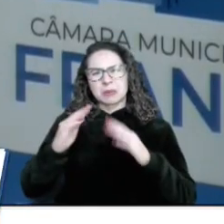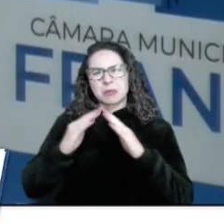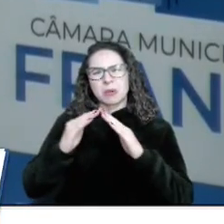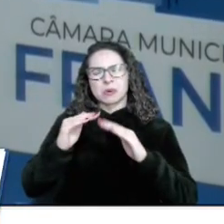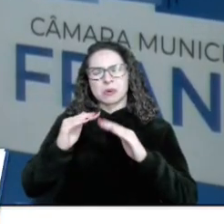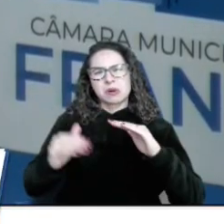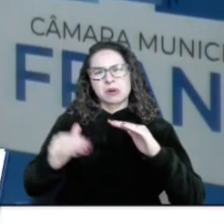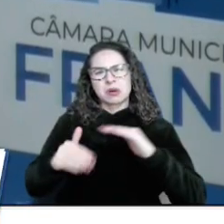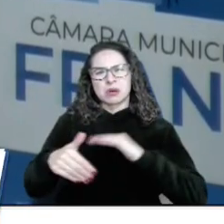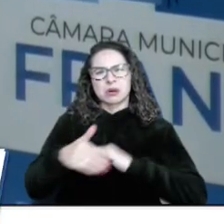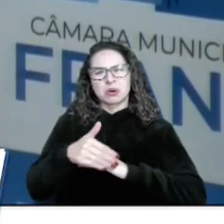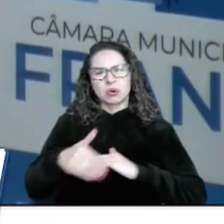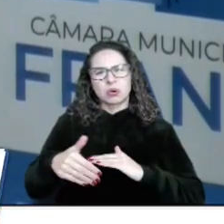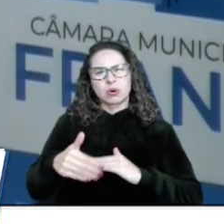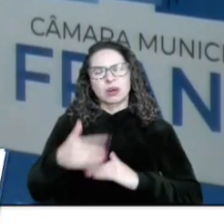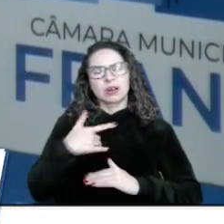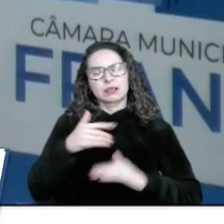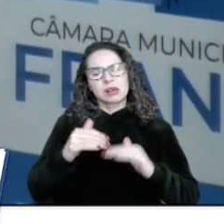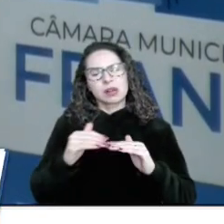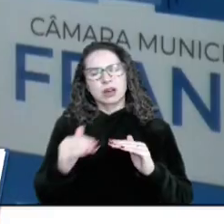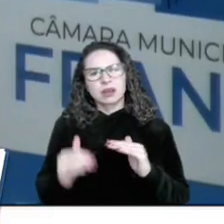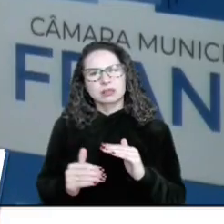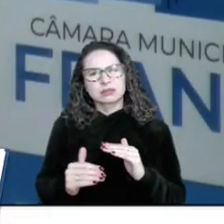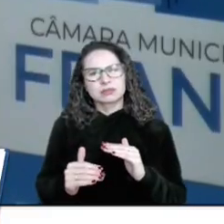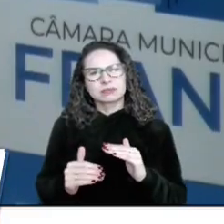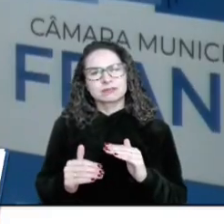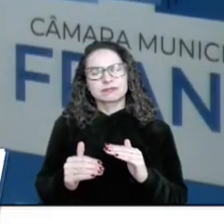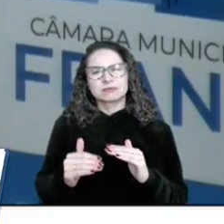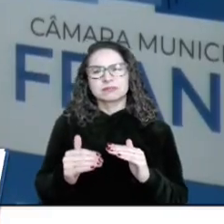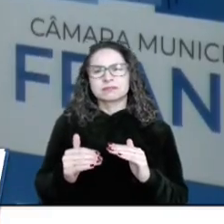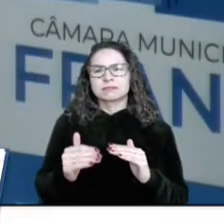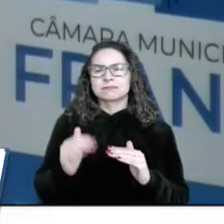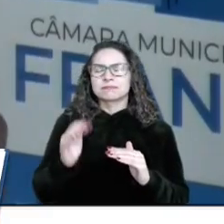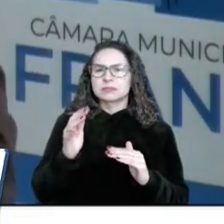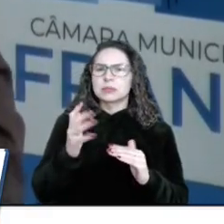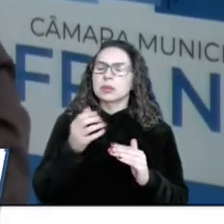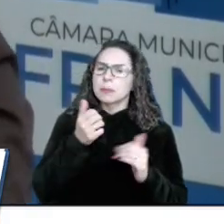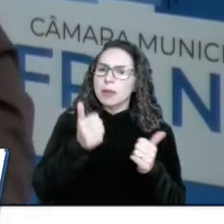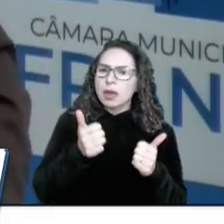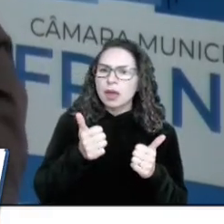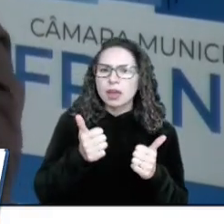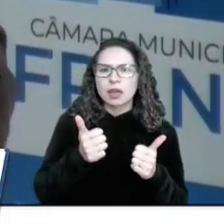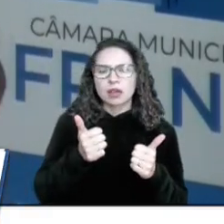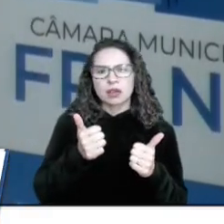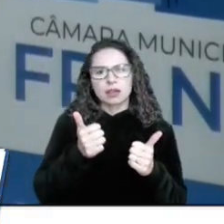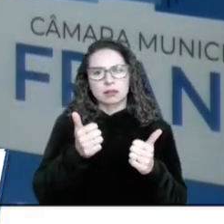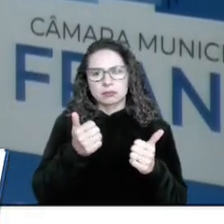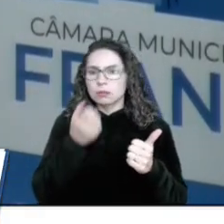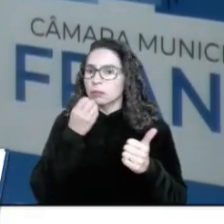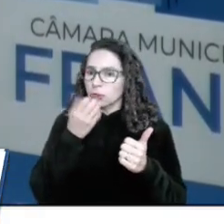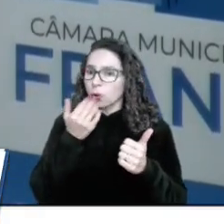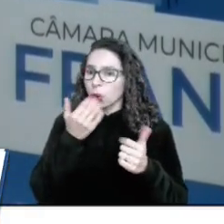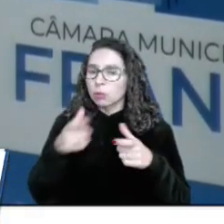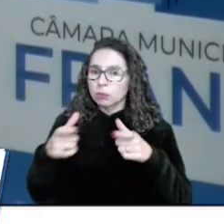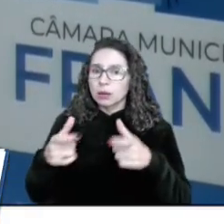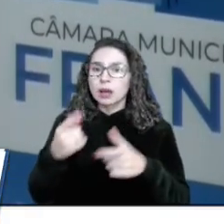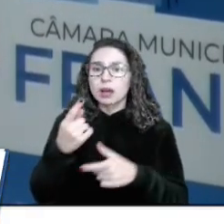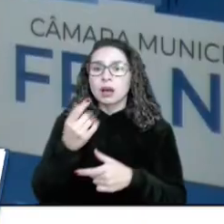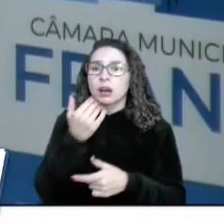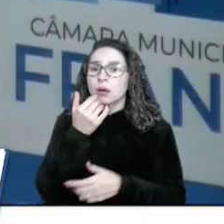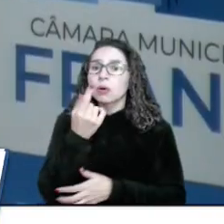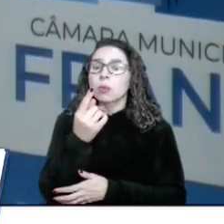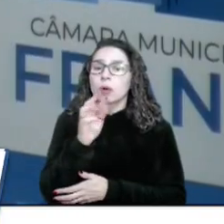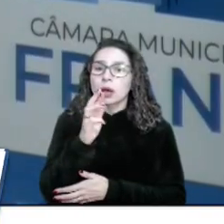situação vulnerável, que tira. Está tudo bem, bom prato, a refeição é R$1, o café da manhã é